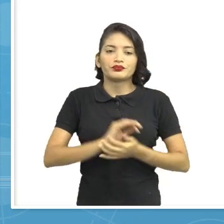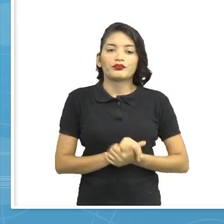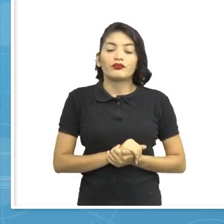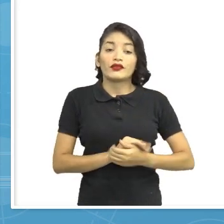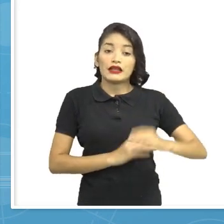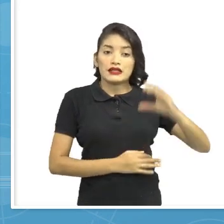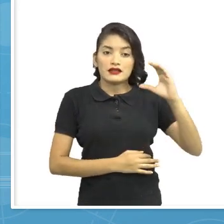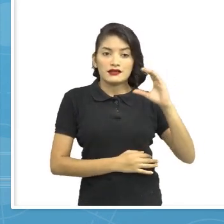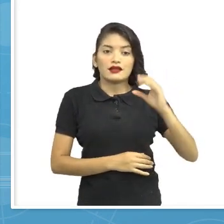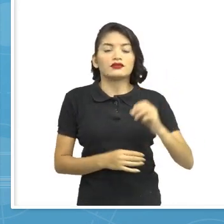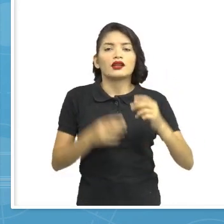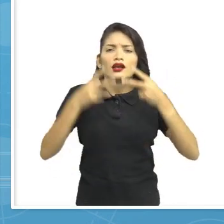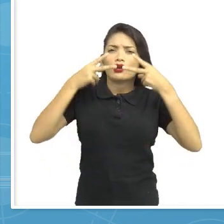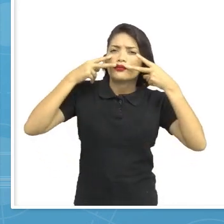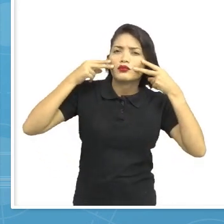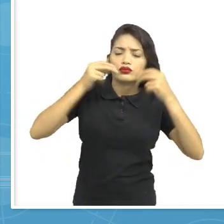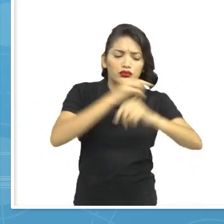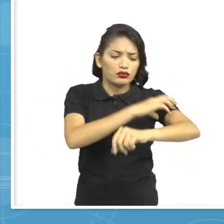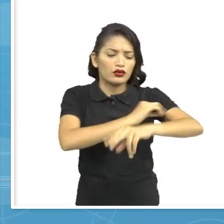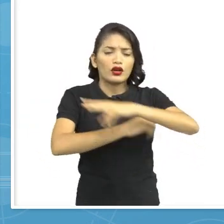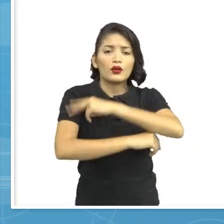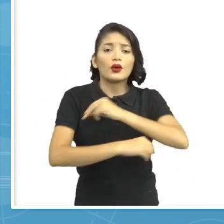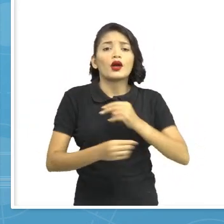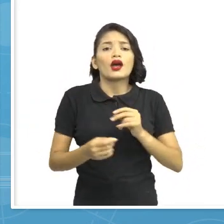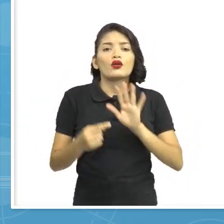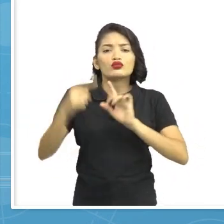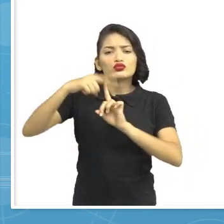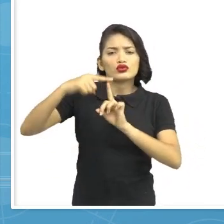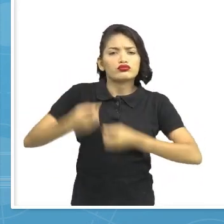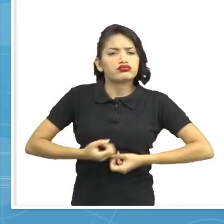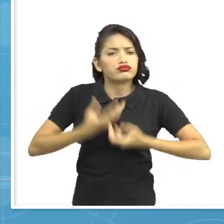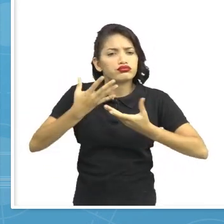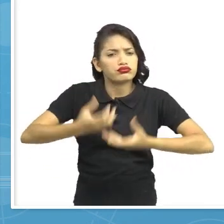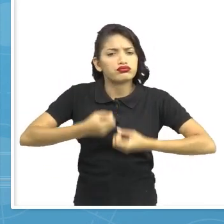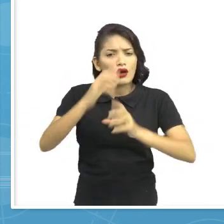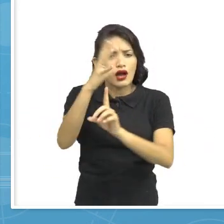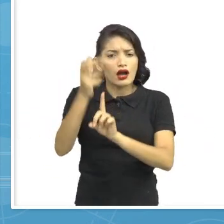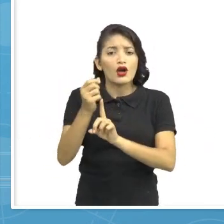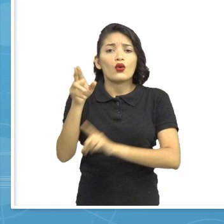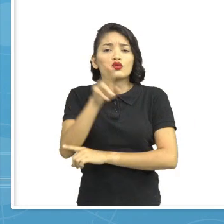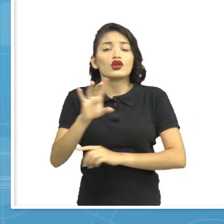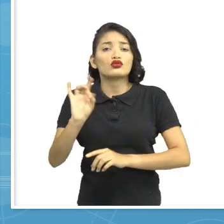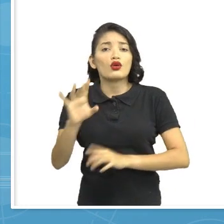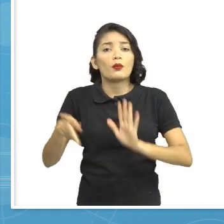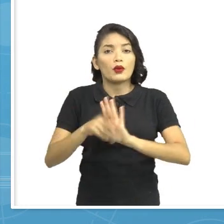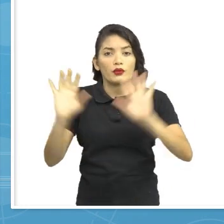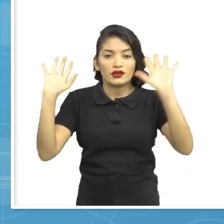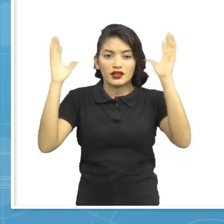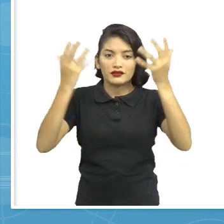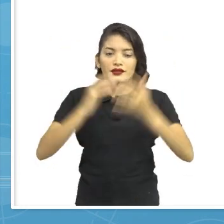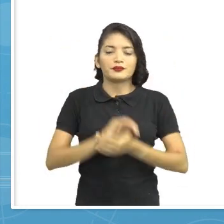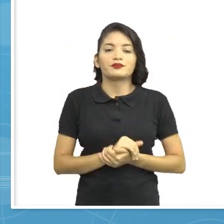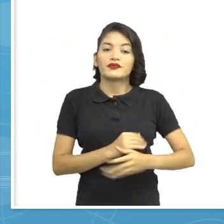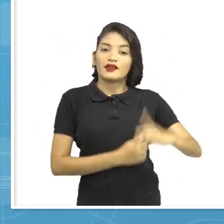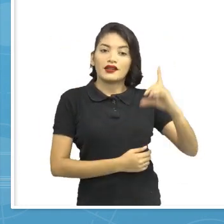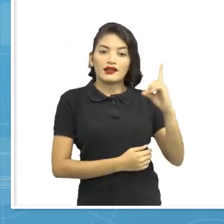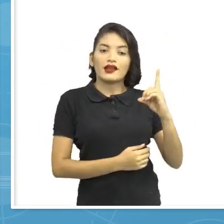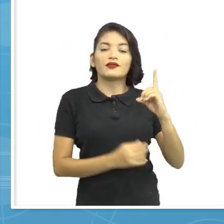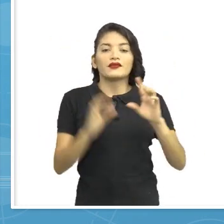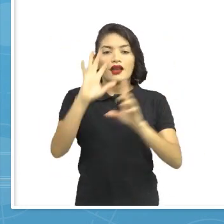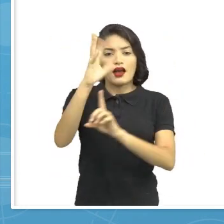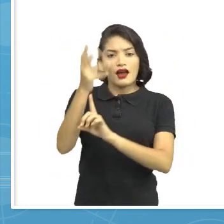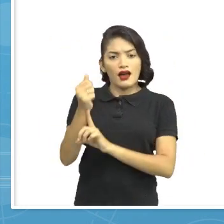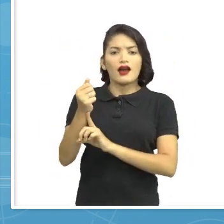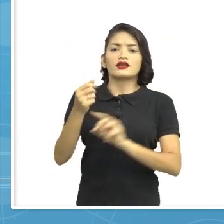A pintura corporal, uma forma de expressão artística, era utilizada apenas durante as festas. E D. A arte dos